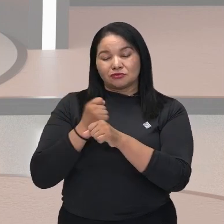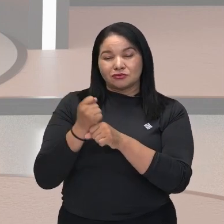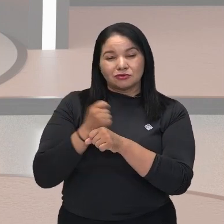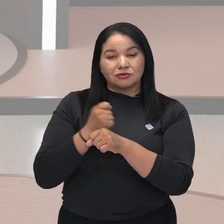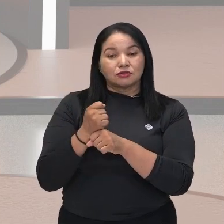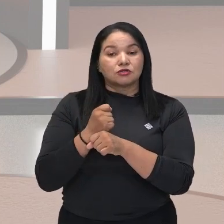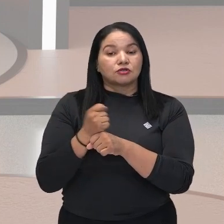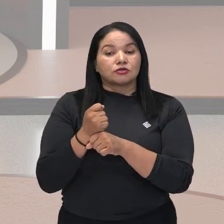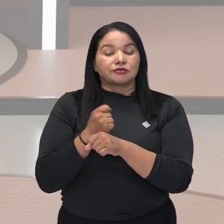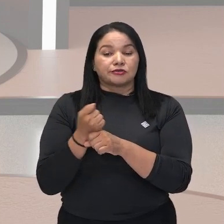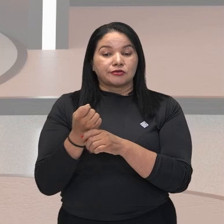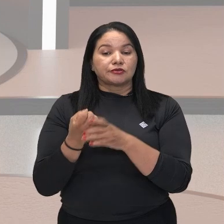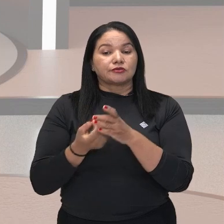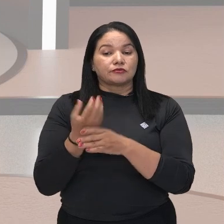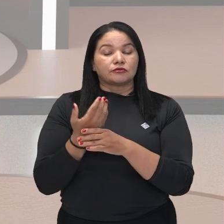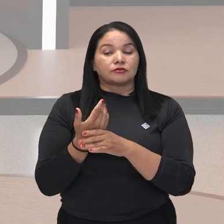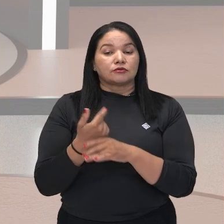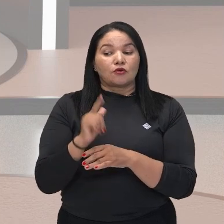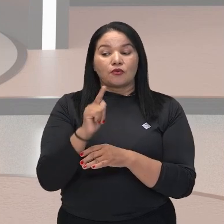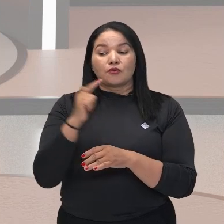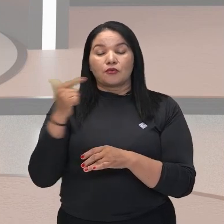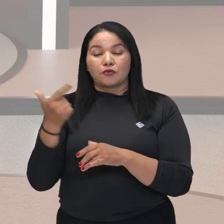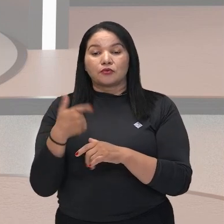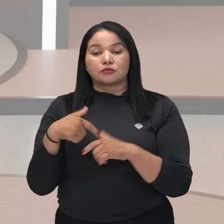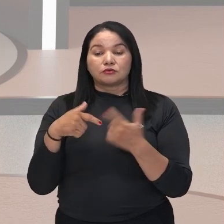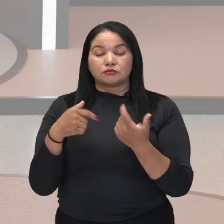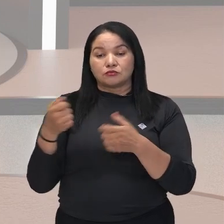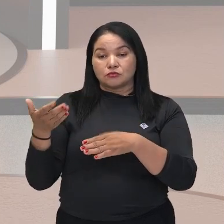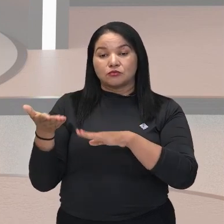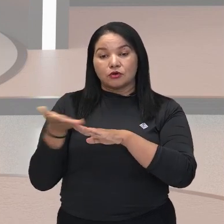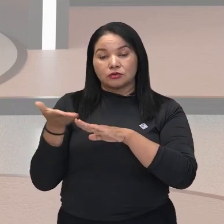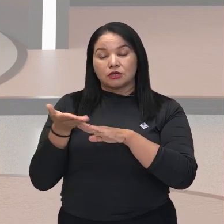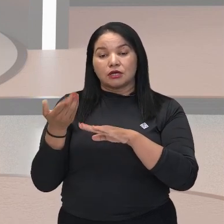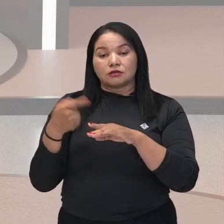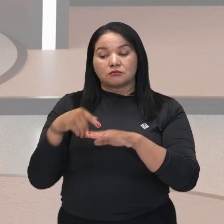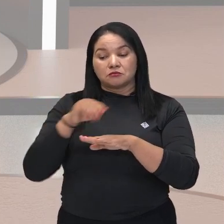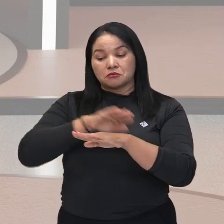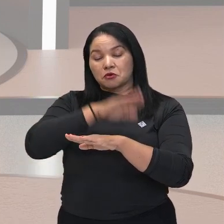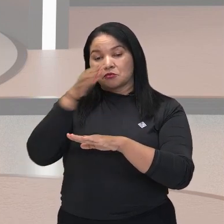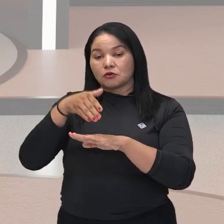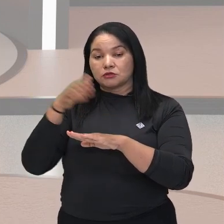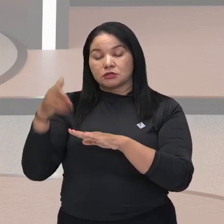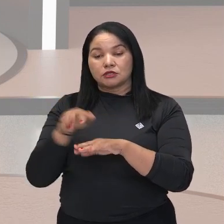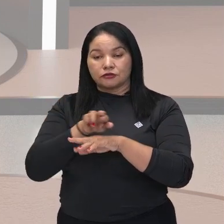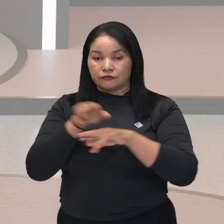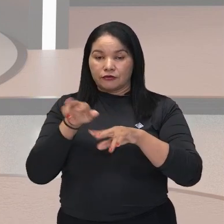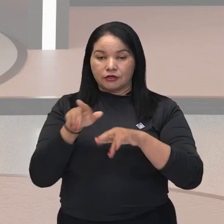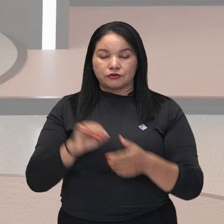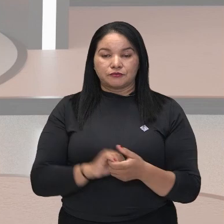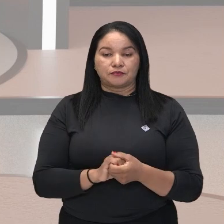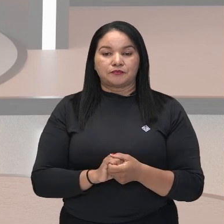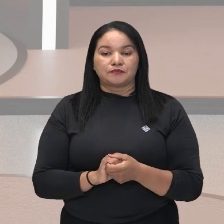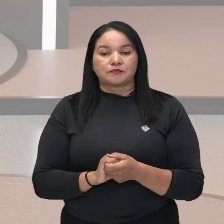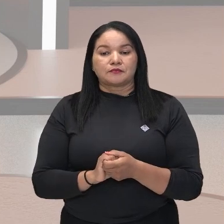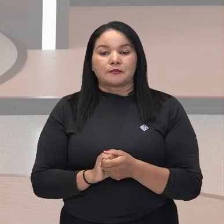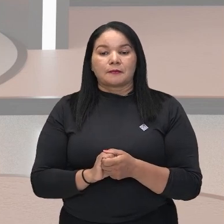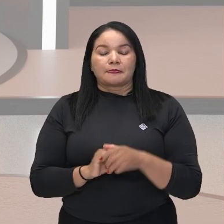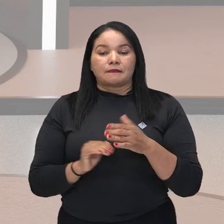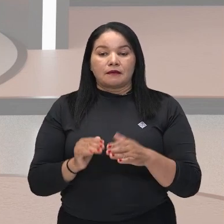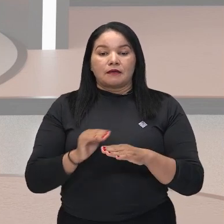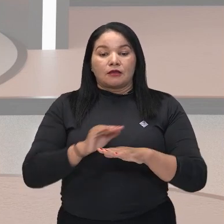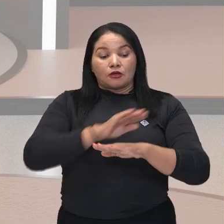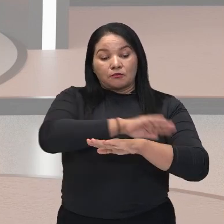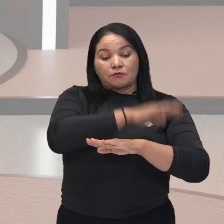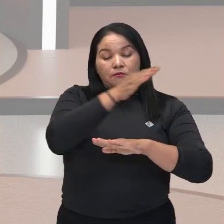anos, diferente de áreas de dobramentos modernos, que são áreas montanhosas, tá? Mas nessa parte de relevo acaba